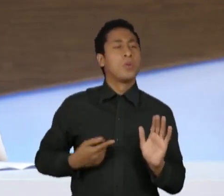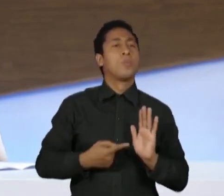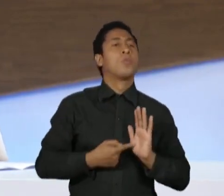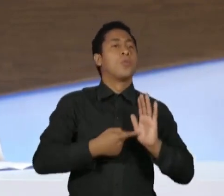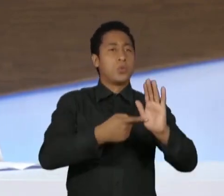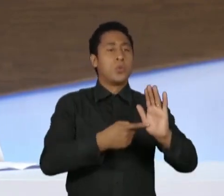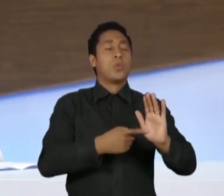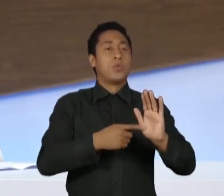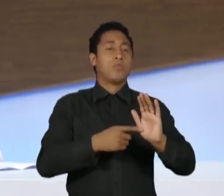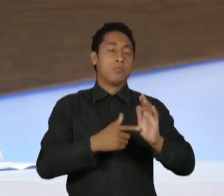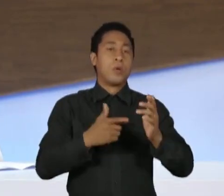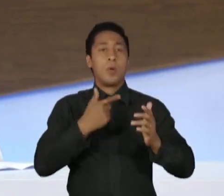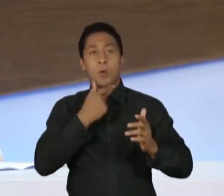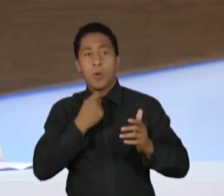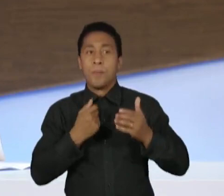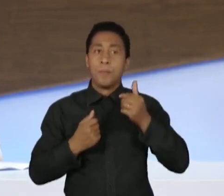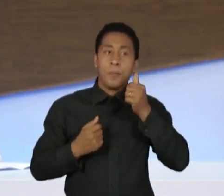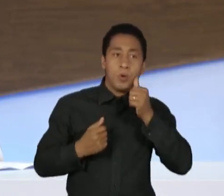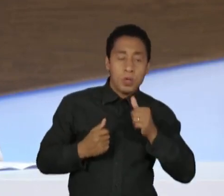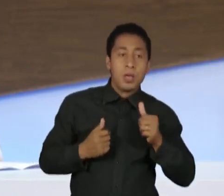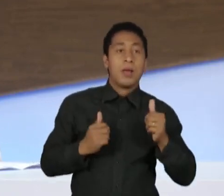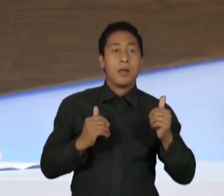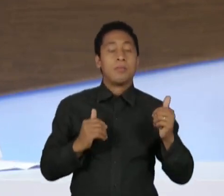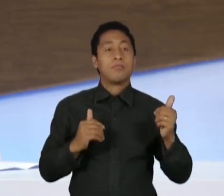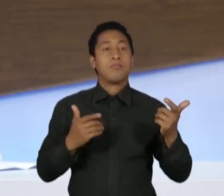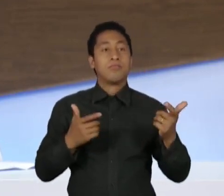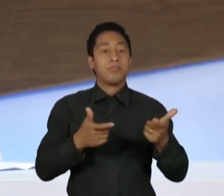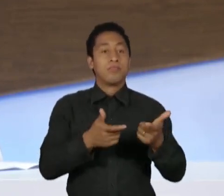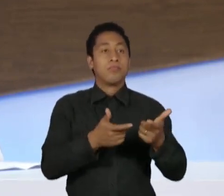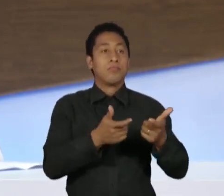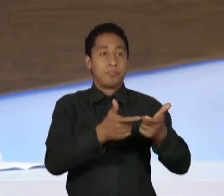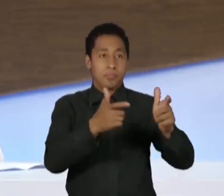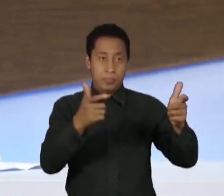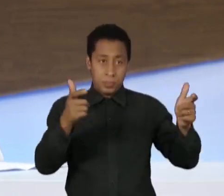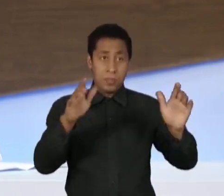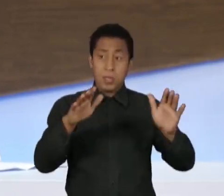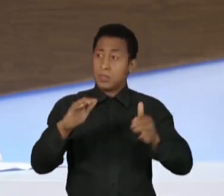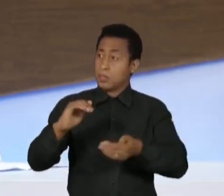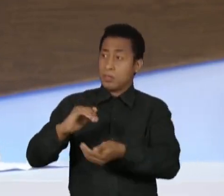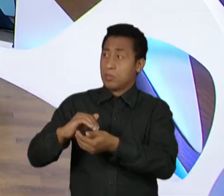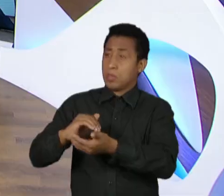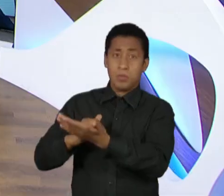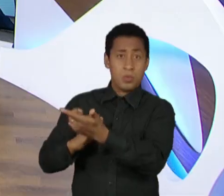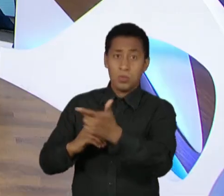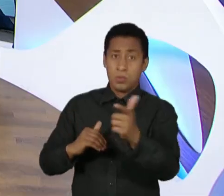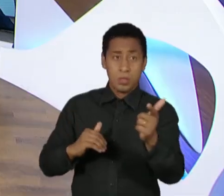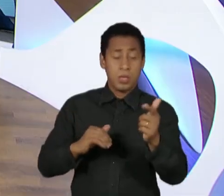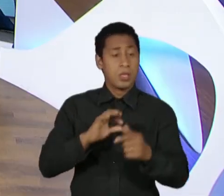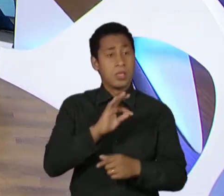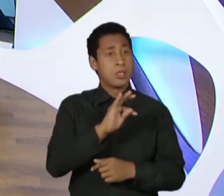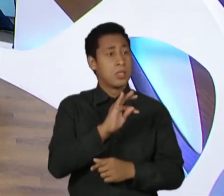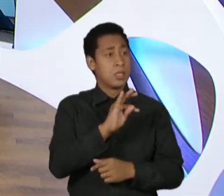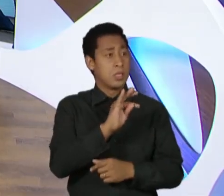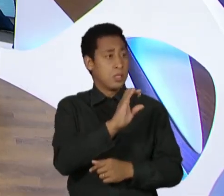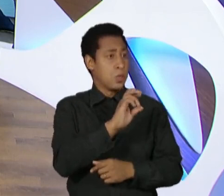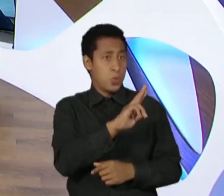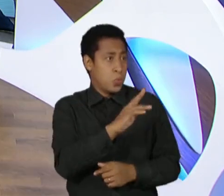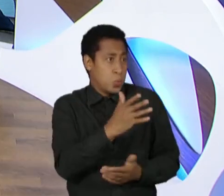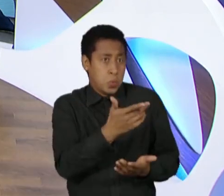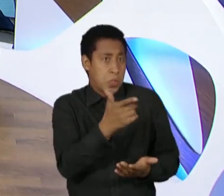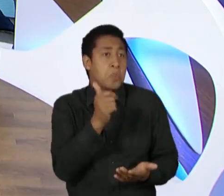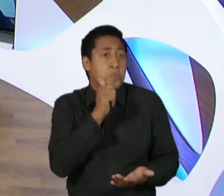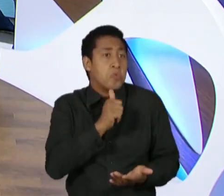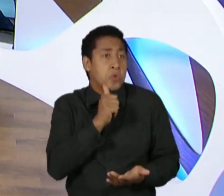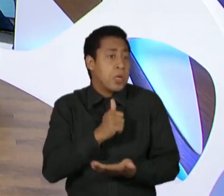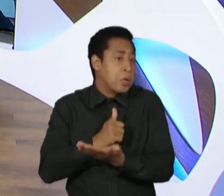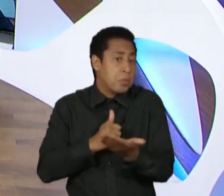montagem ministerial. Quando a gente olha para o TCU, desde julho não tem nenhuma mulher e no Supremo também só se discute a indicação de uma mulher no entorno